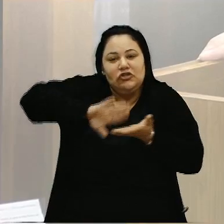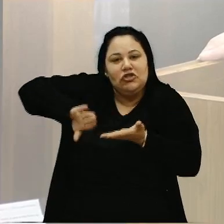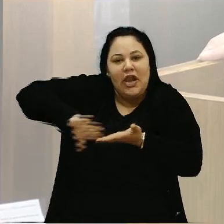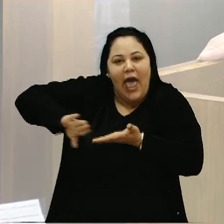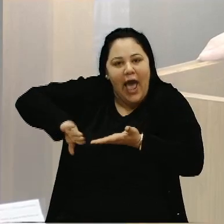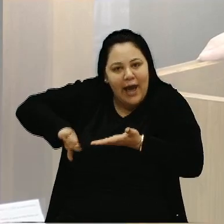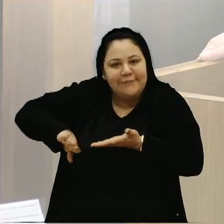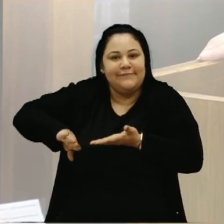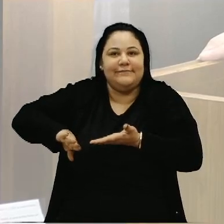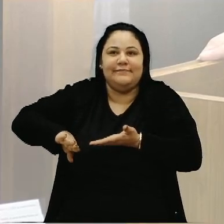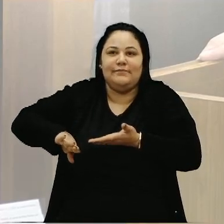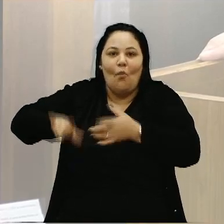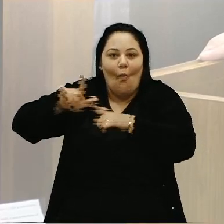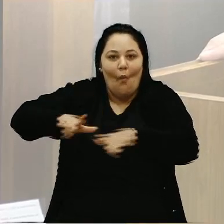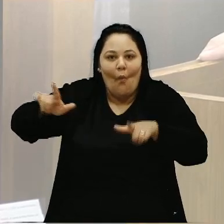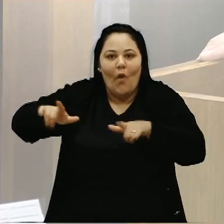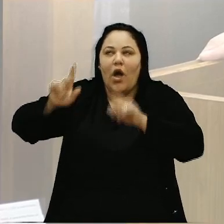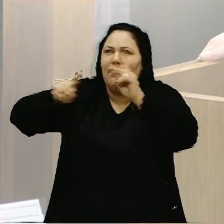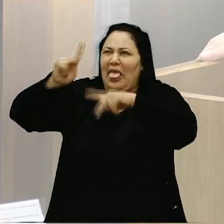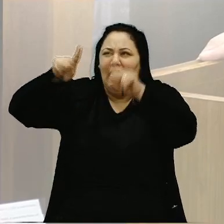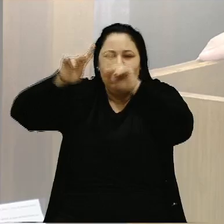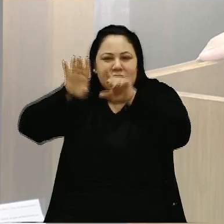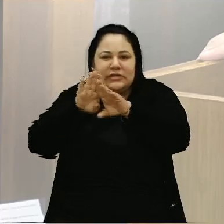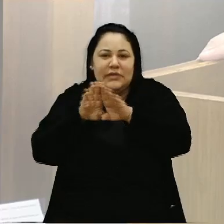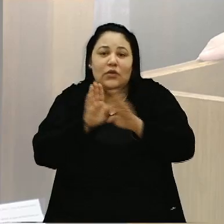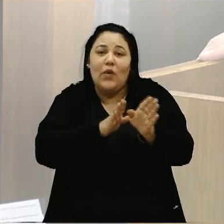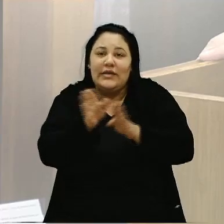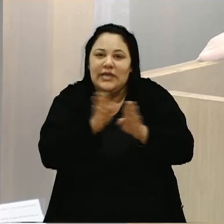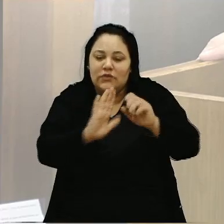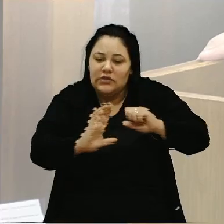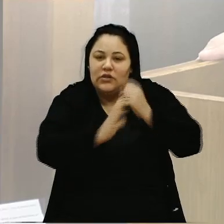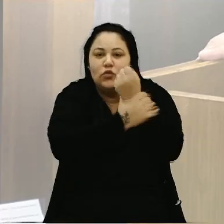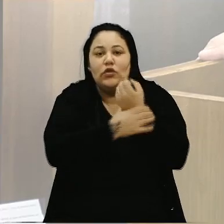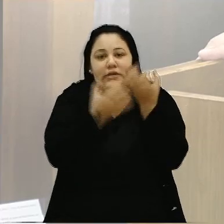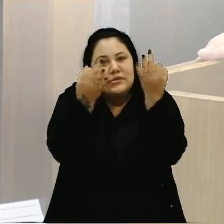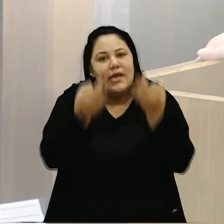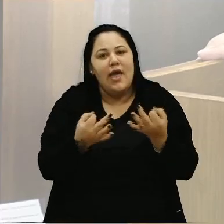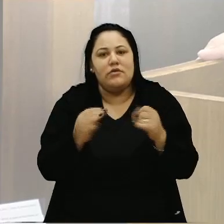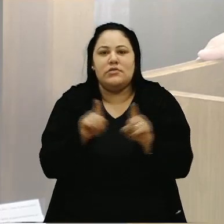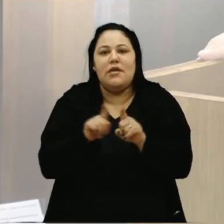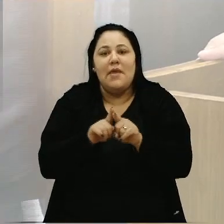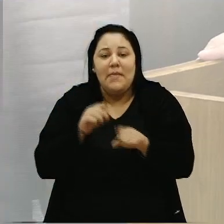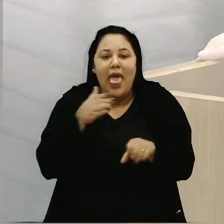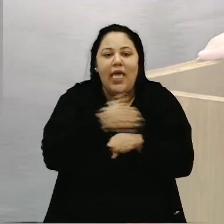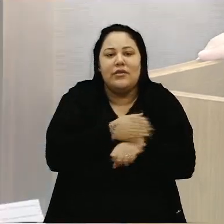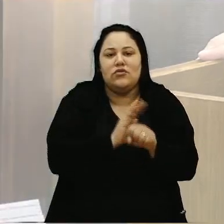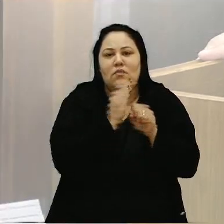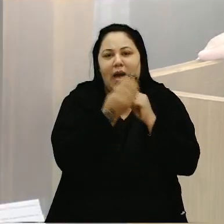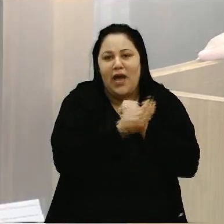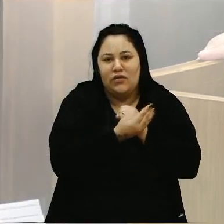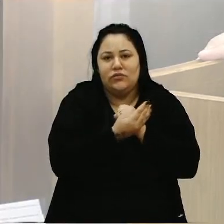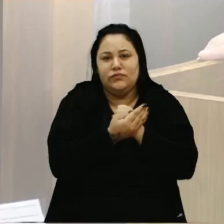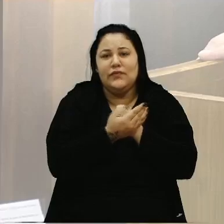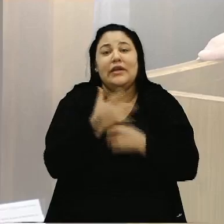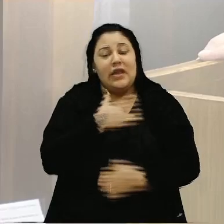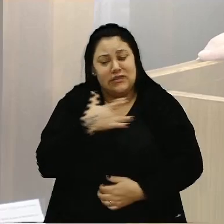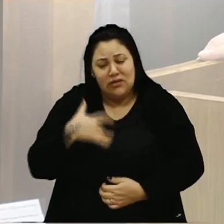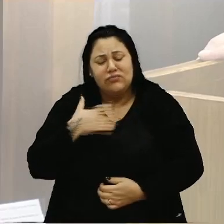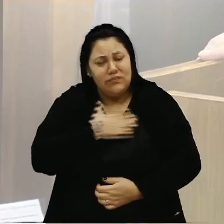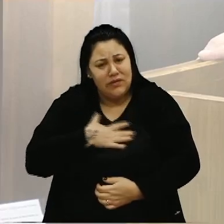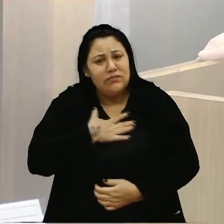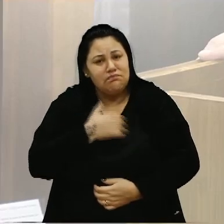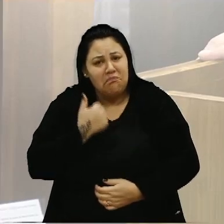de pó, o acesso seguro e adequado e promoção da saúde e de bem-estar à comunidade da região do